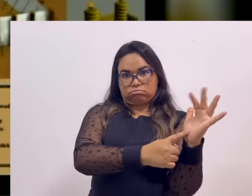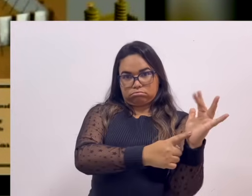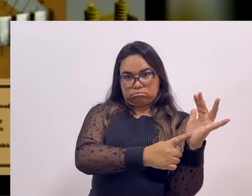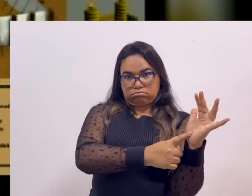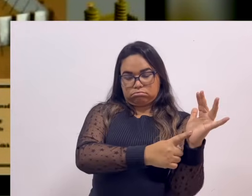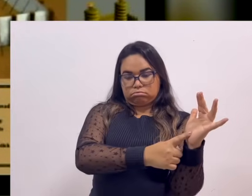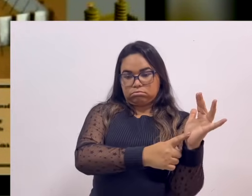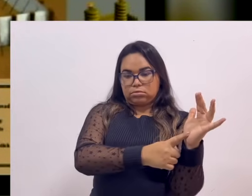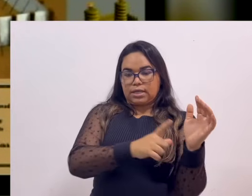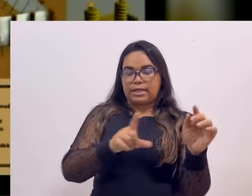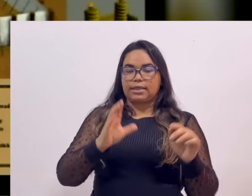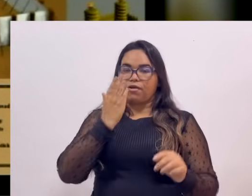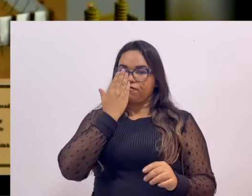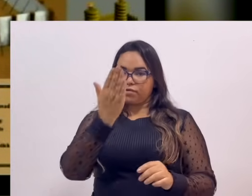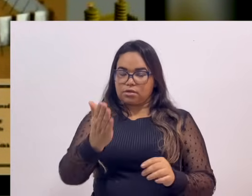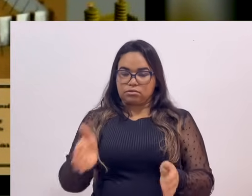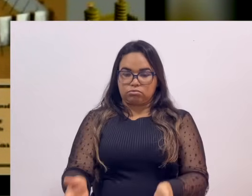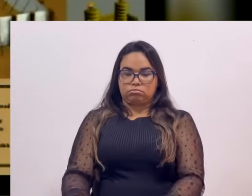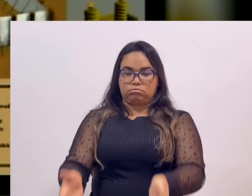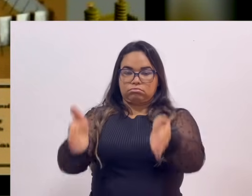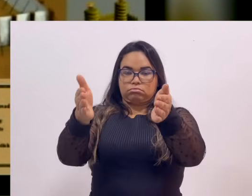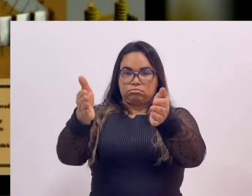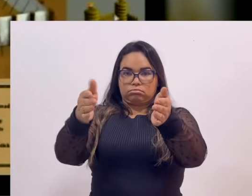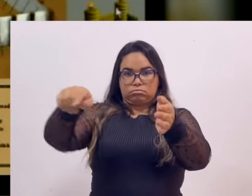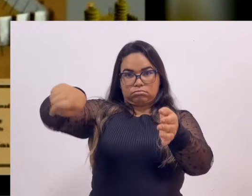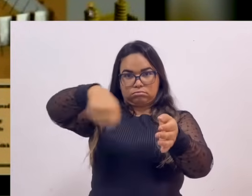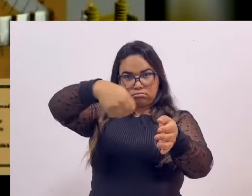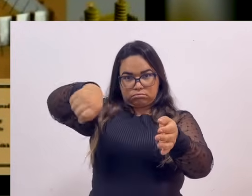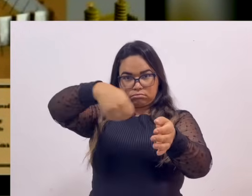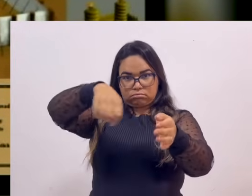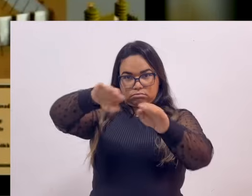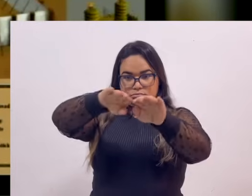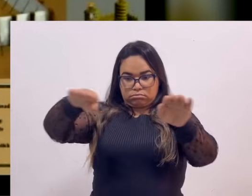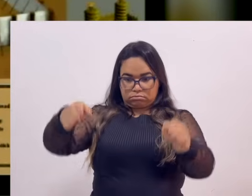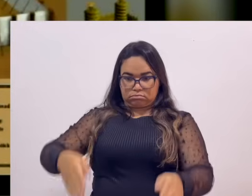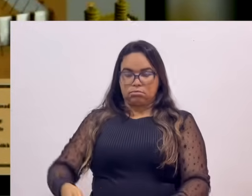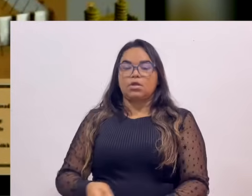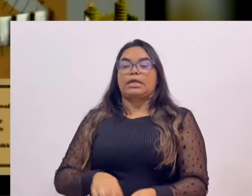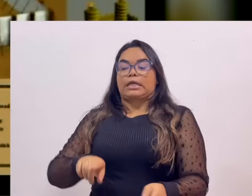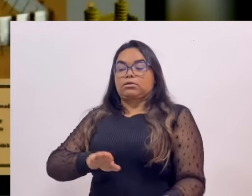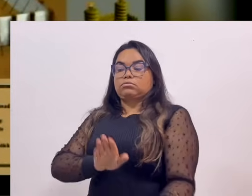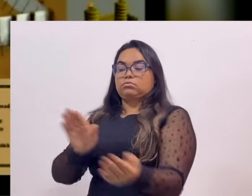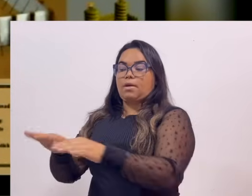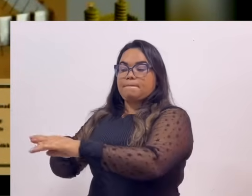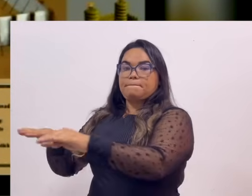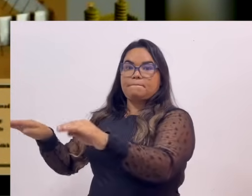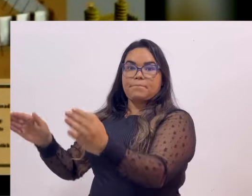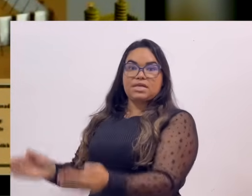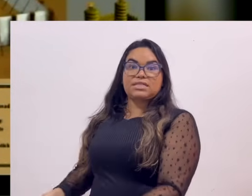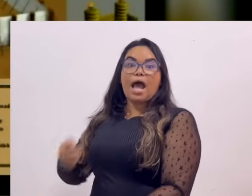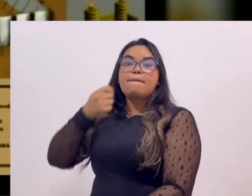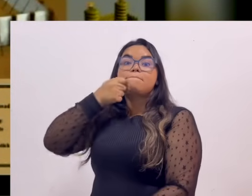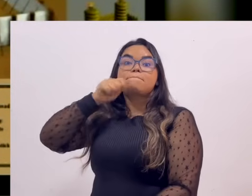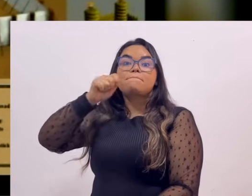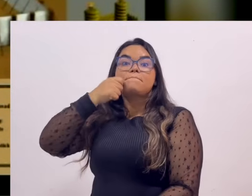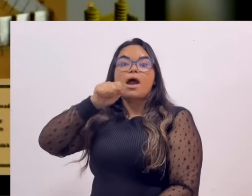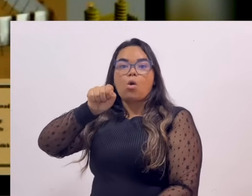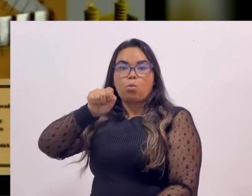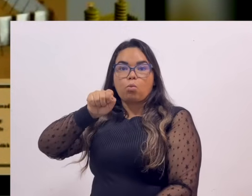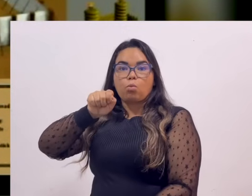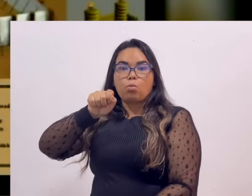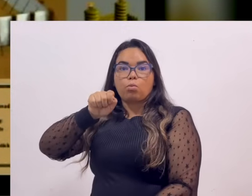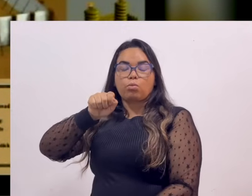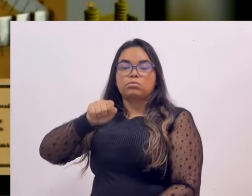castiçal também havia o altar de incenso e então havia uma mesa com o pão da